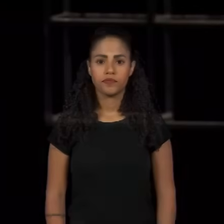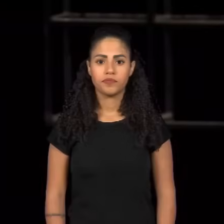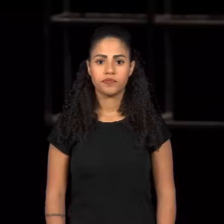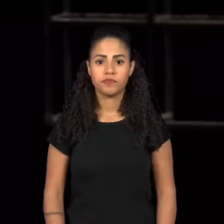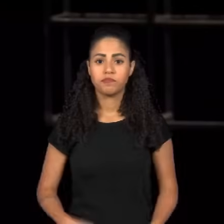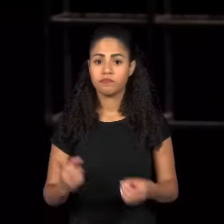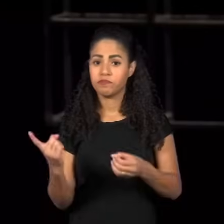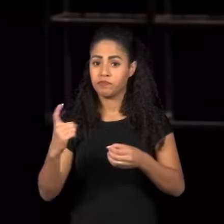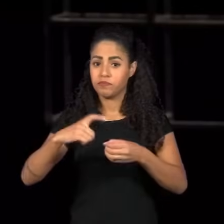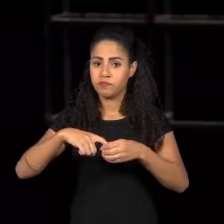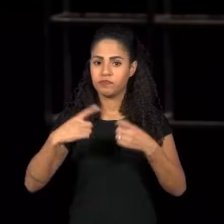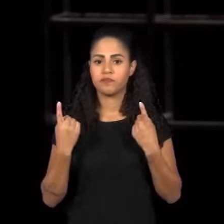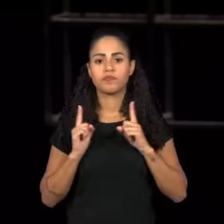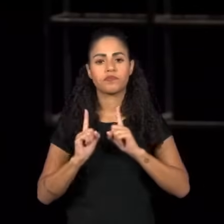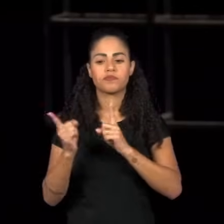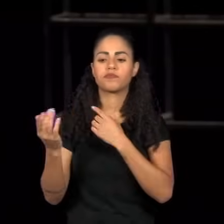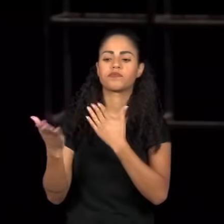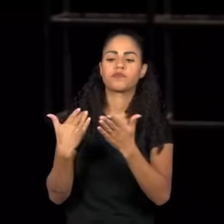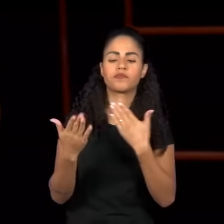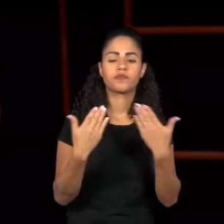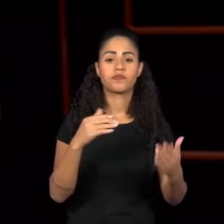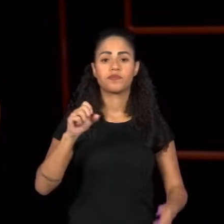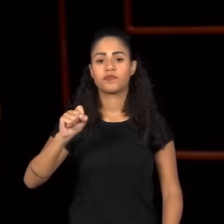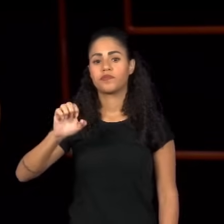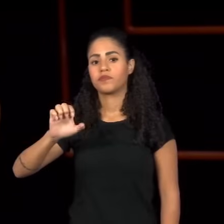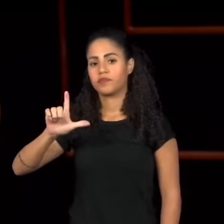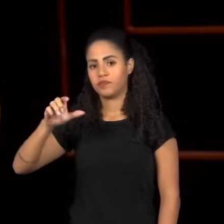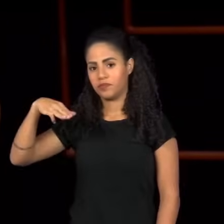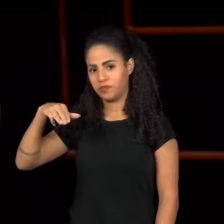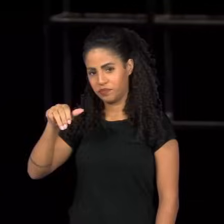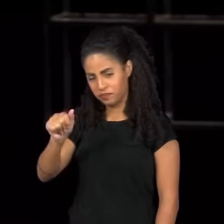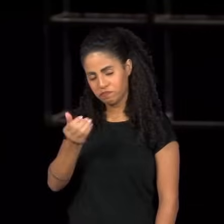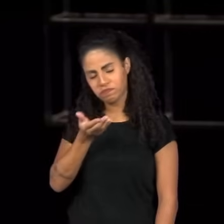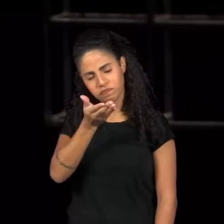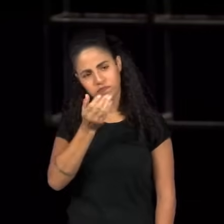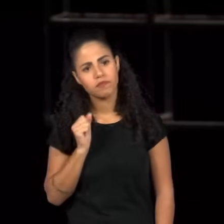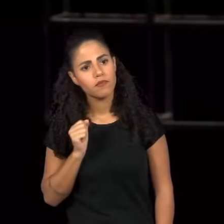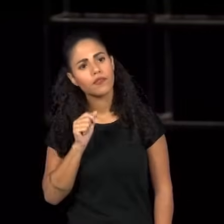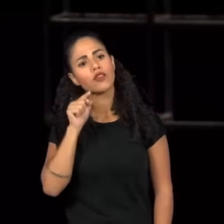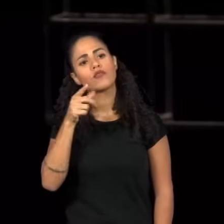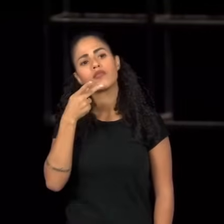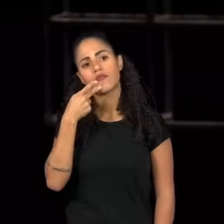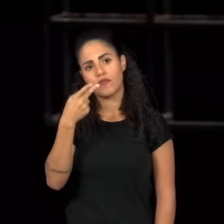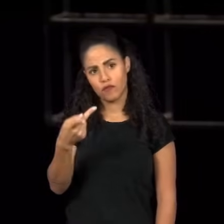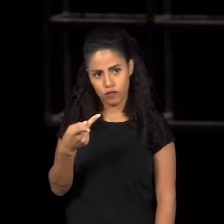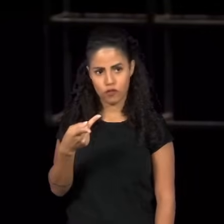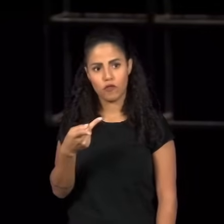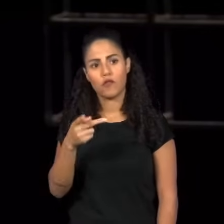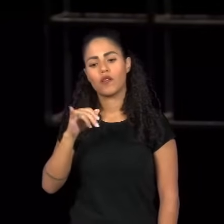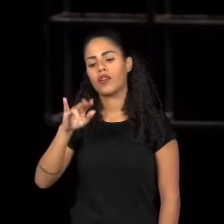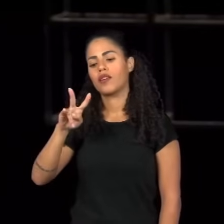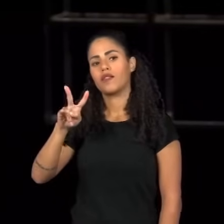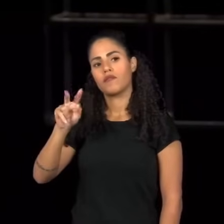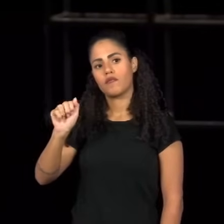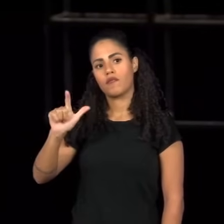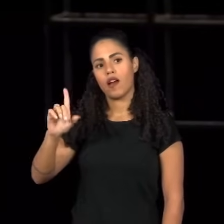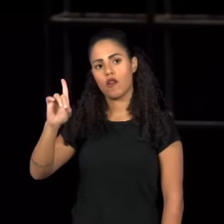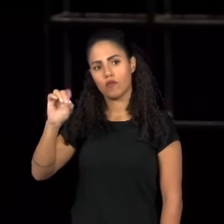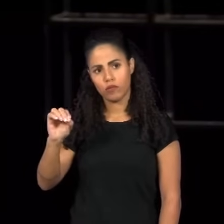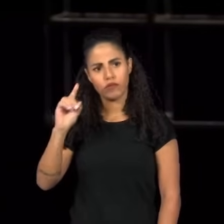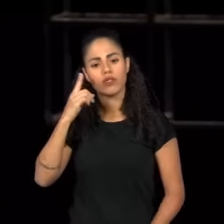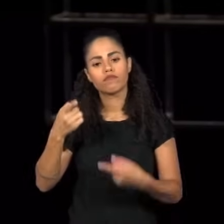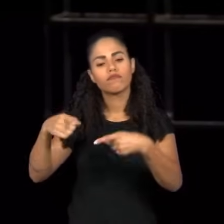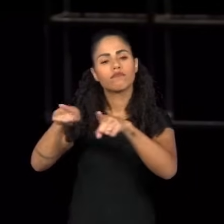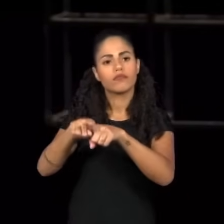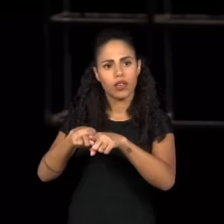Estamos de volta e hoje o nosso bate-papo é com Selma e Grey. Selma, você mencionou o Ivaldo Bertazzo. Vocês tiveram aí uma